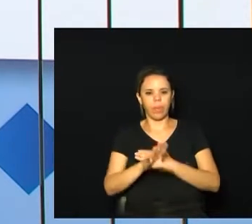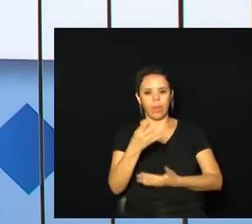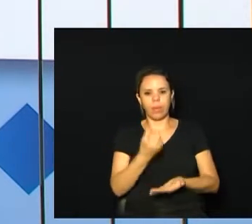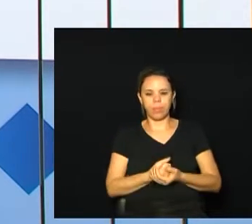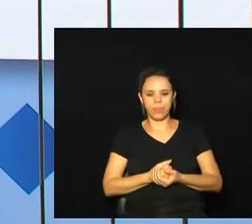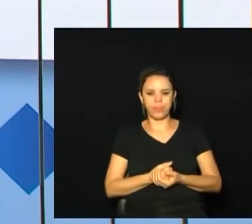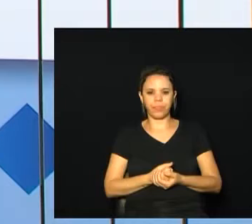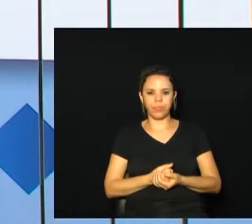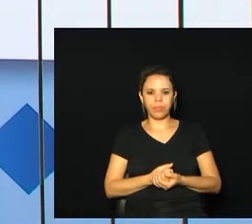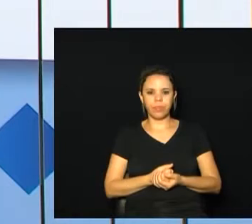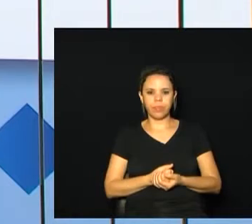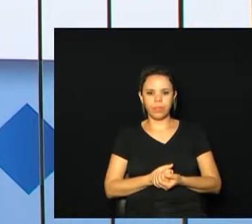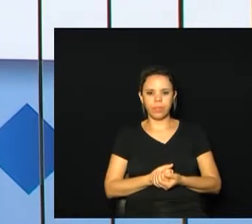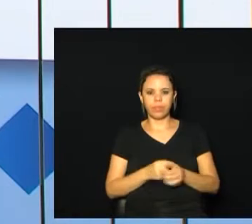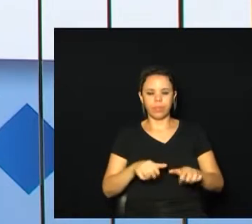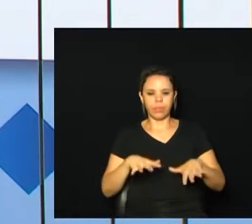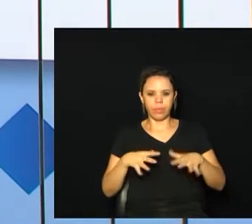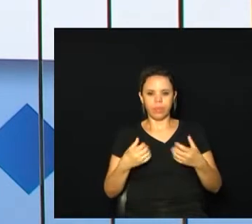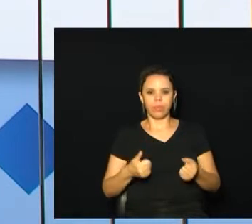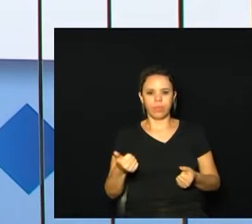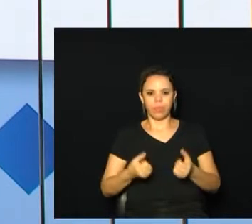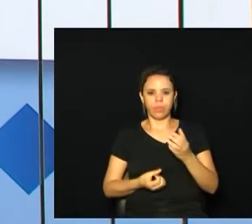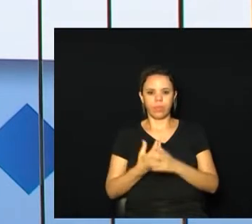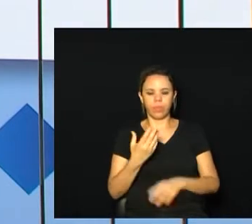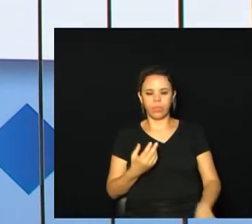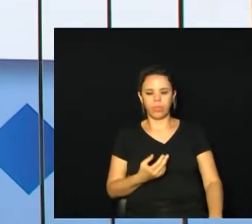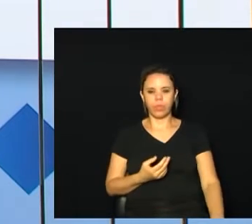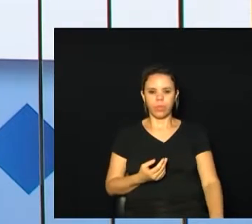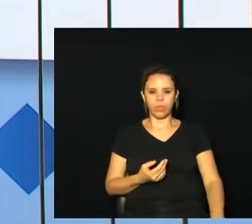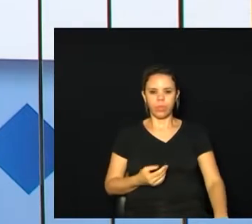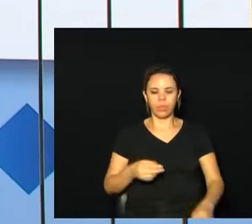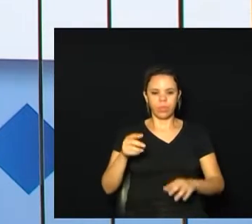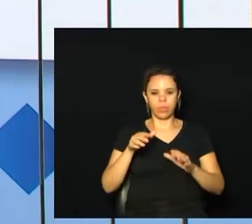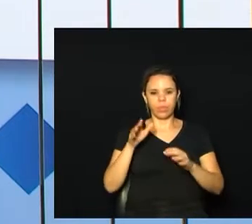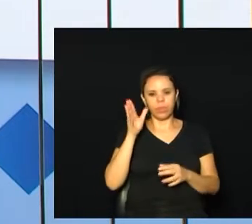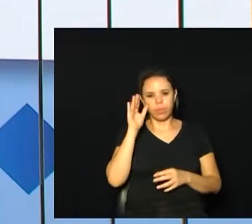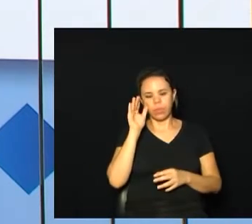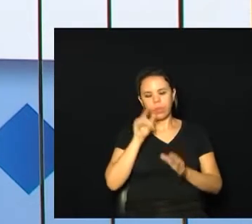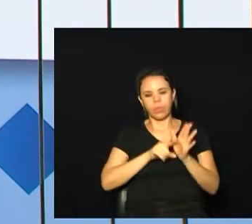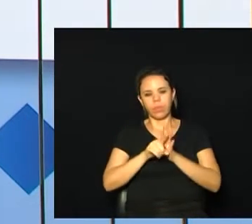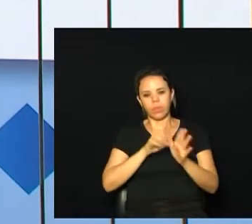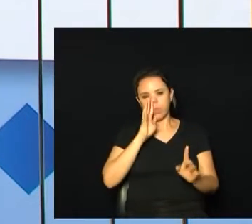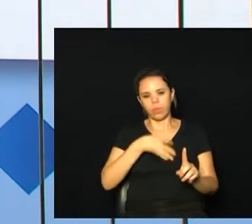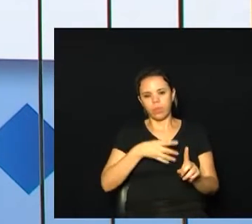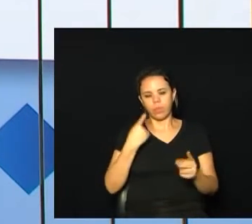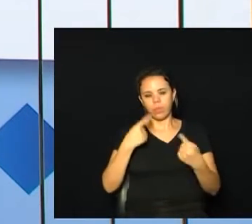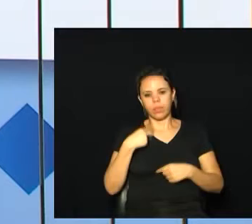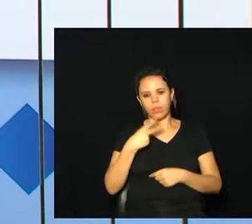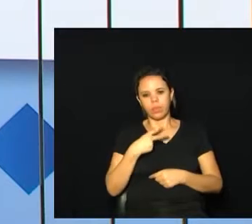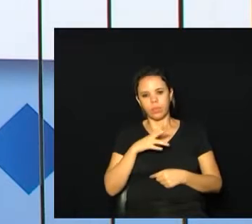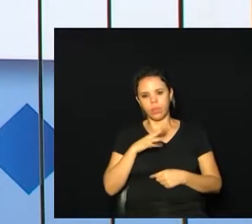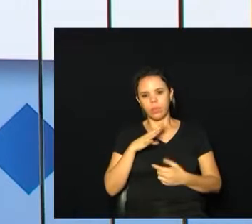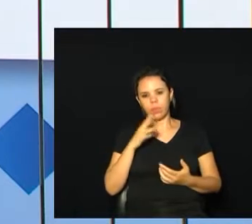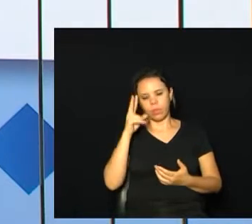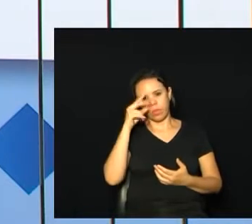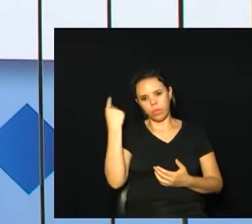arquivamento ratificada pelo plenário, foi a primeira criada para apurar a acusação contra um vereador aqui na história da casa.